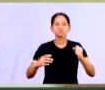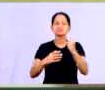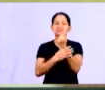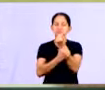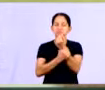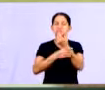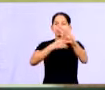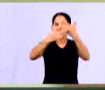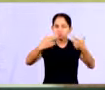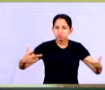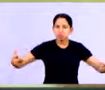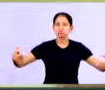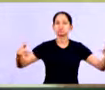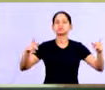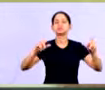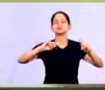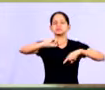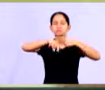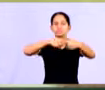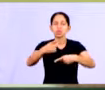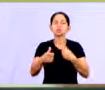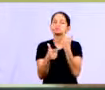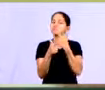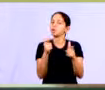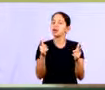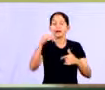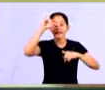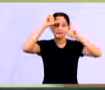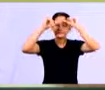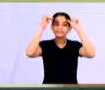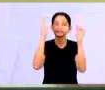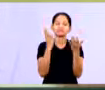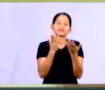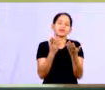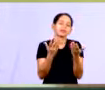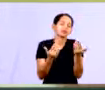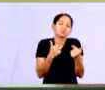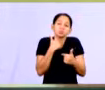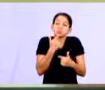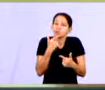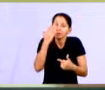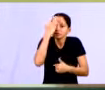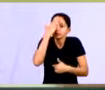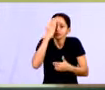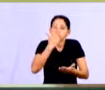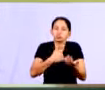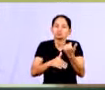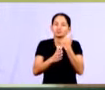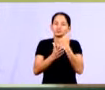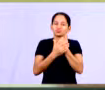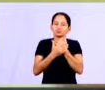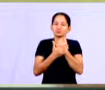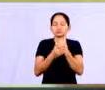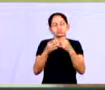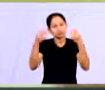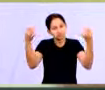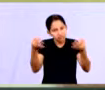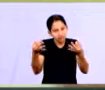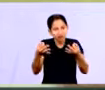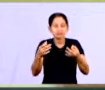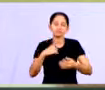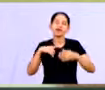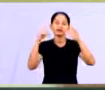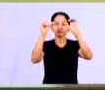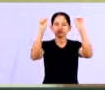tentando minimizar as chances daquele risco acontecer. Mas a incerteza ela é impossível de ser prevista, de ser calculada. É algo que está presente no nosso